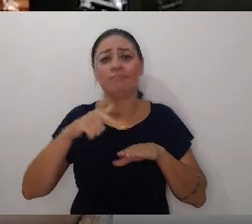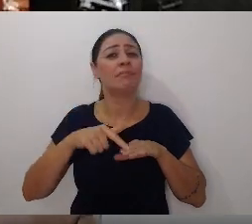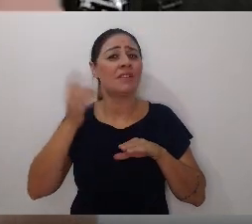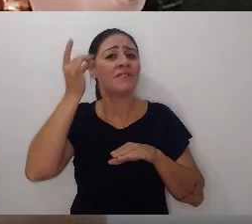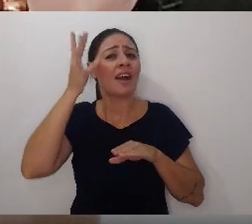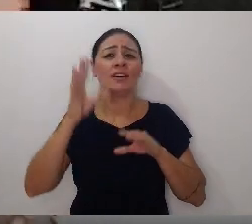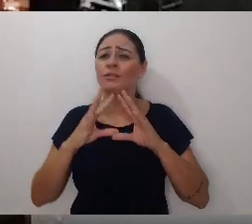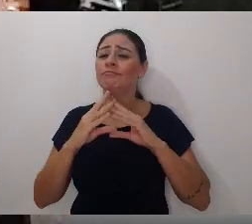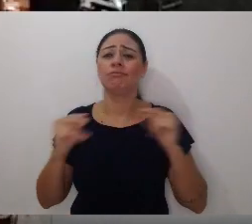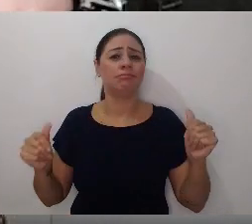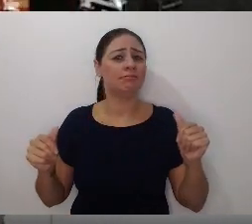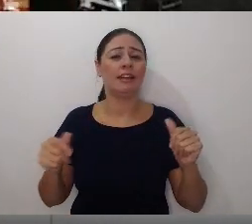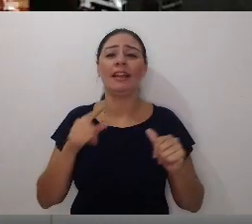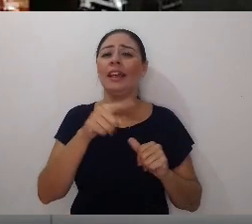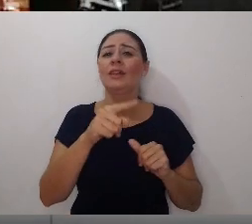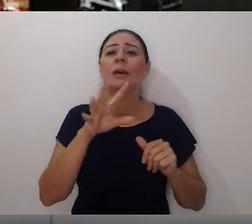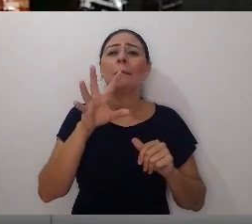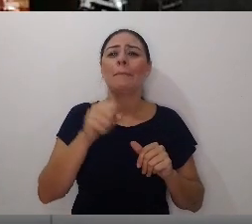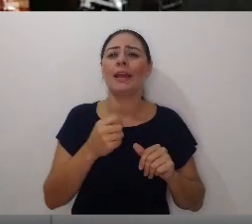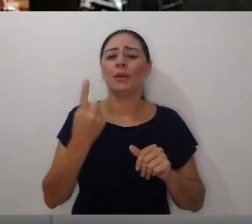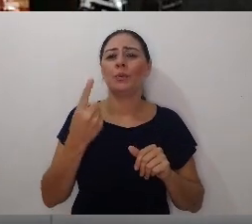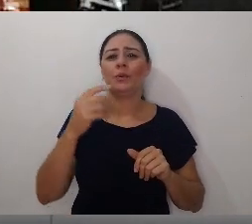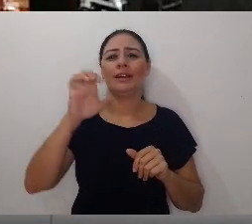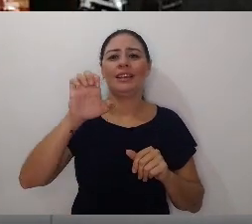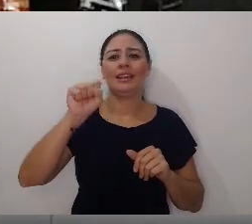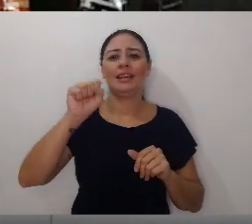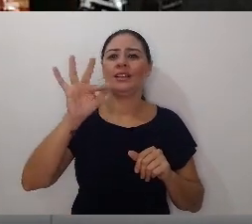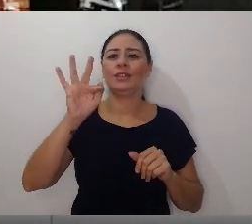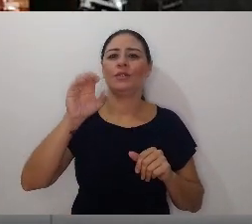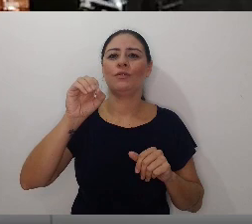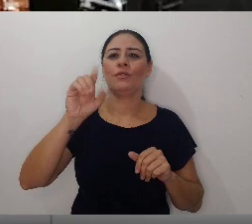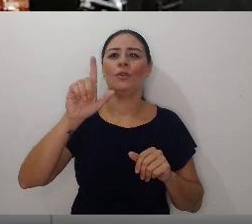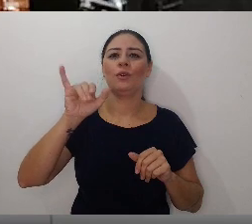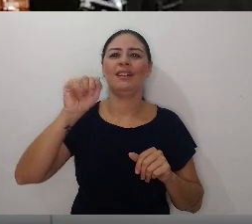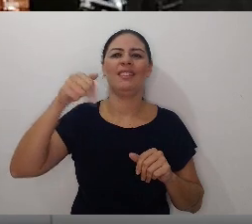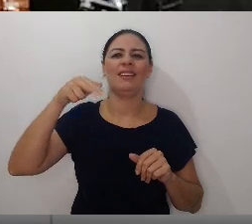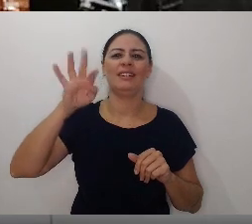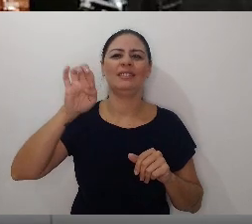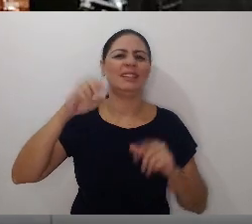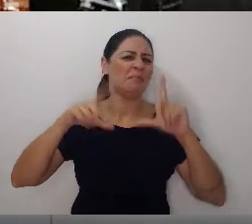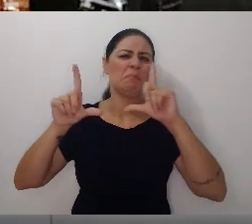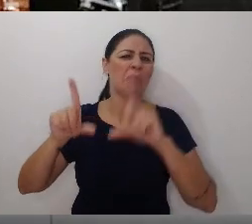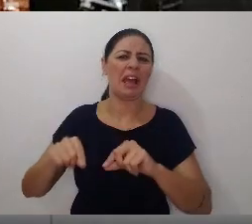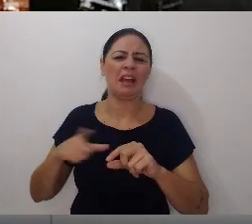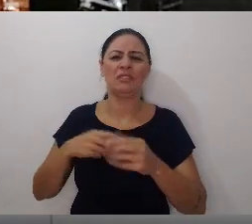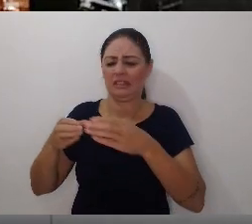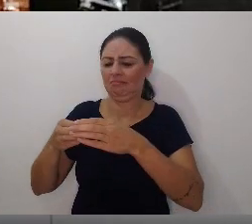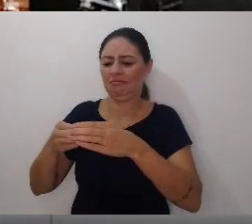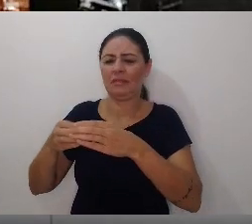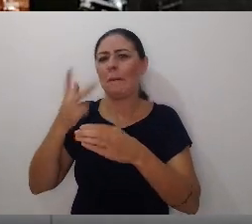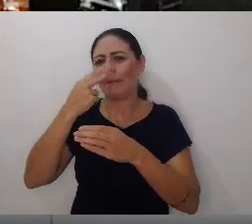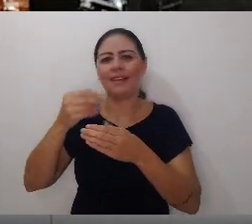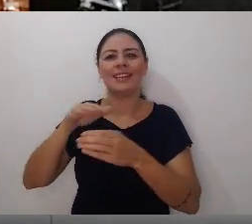É um chulé. Chulé também, gente, é fácil resolver. Você pega um esfoliante, compra um